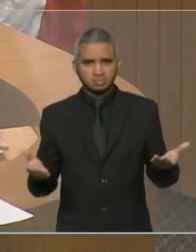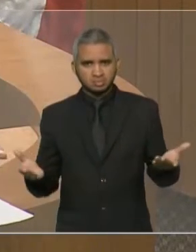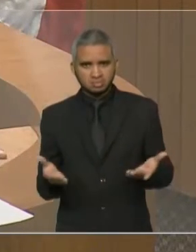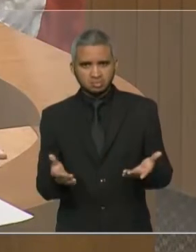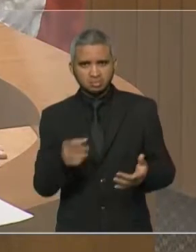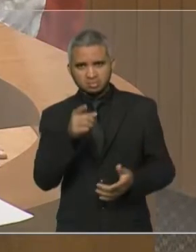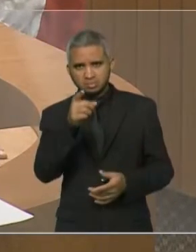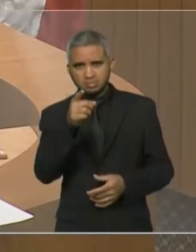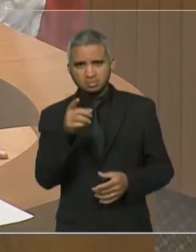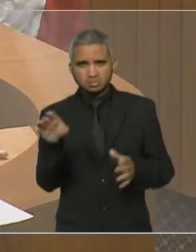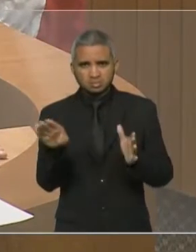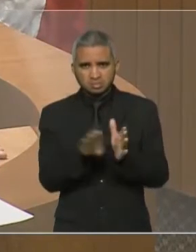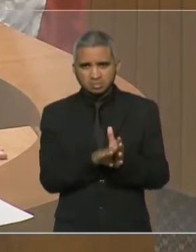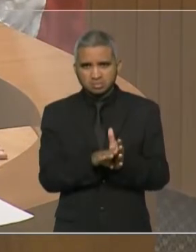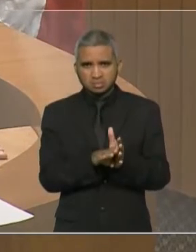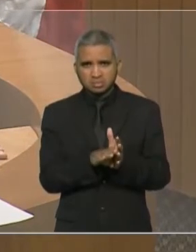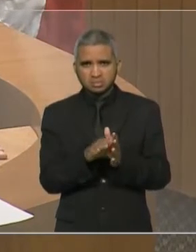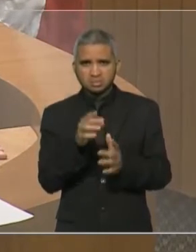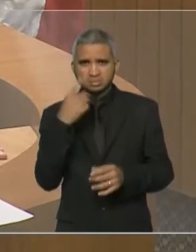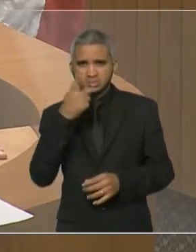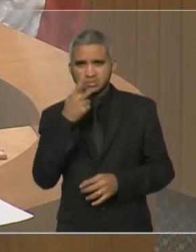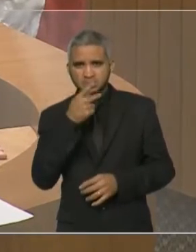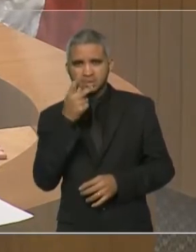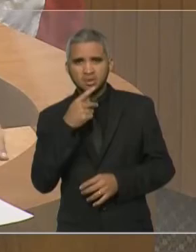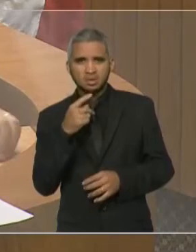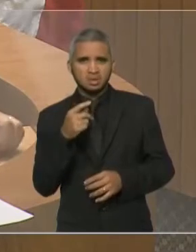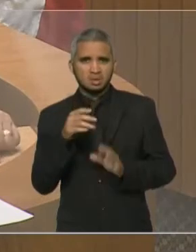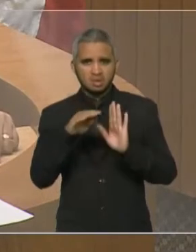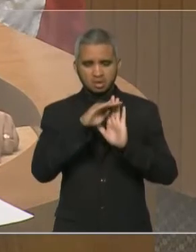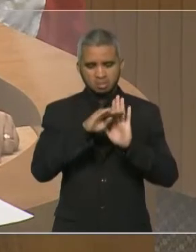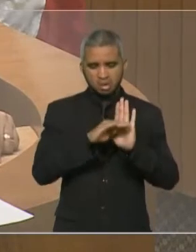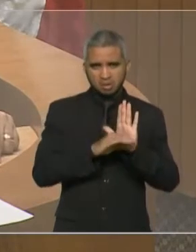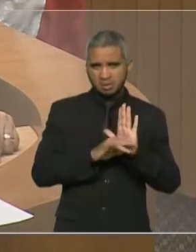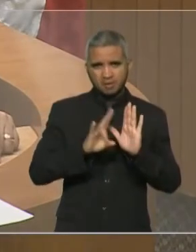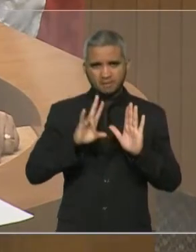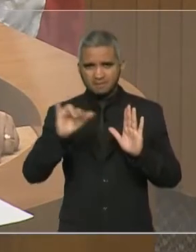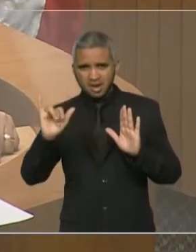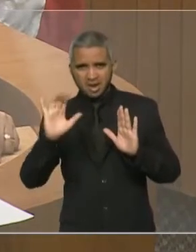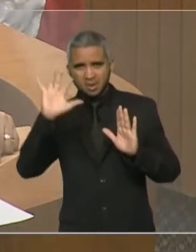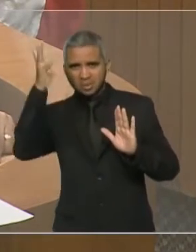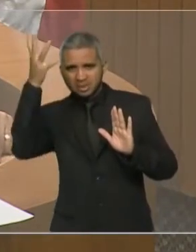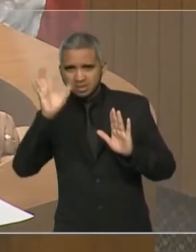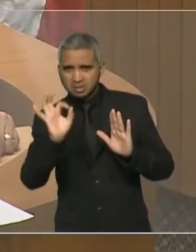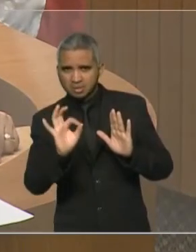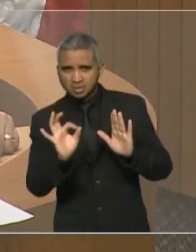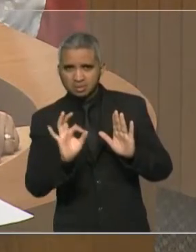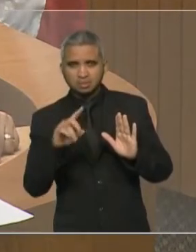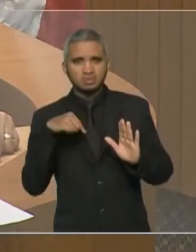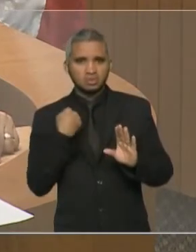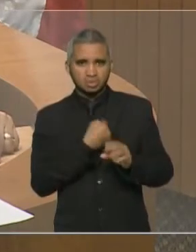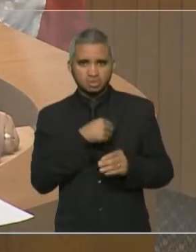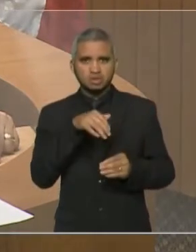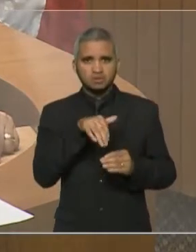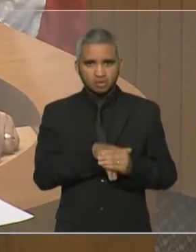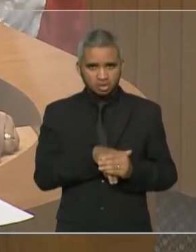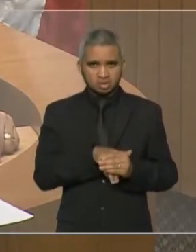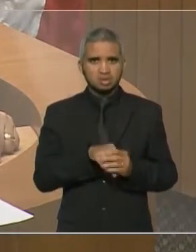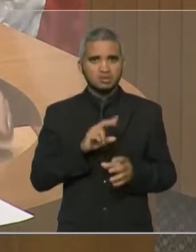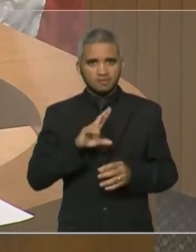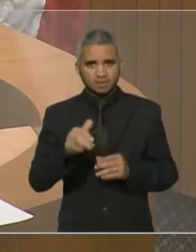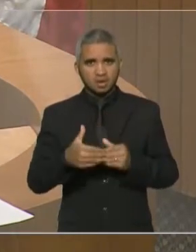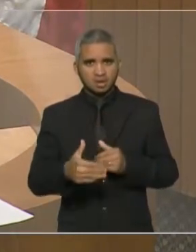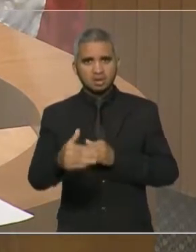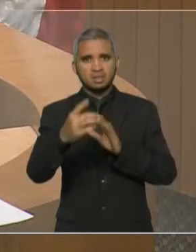esse programa não vai acontecer, nós estamos votando, ele será regulamentado por decreto,